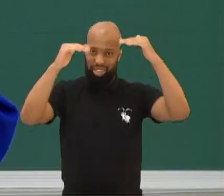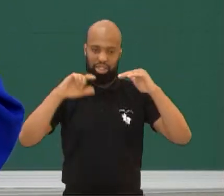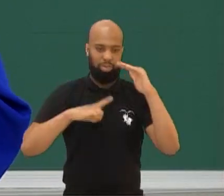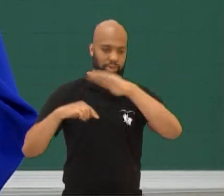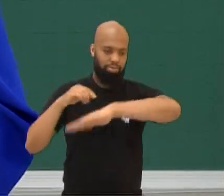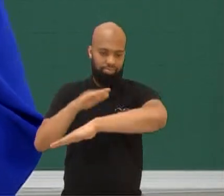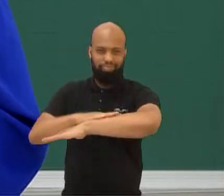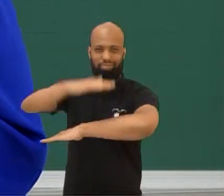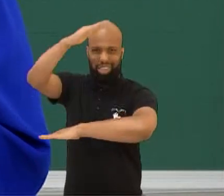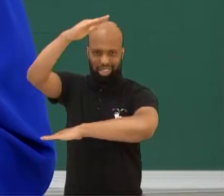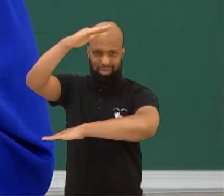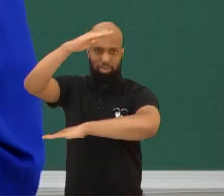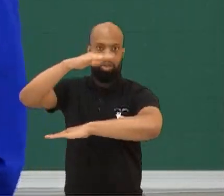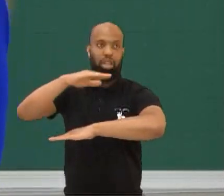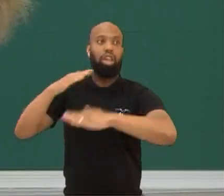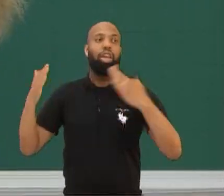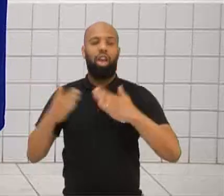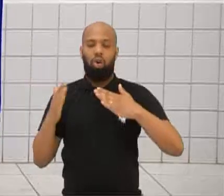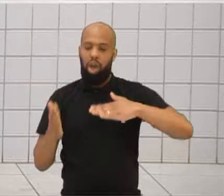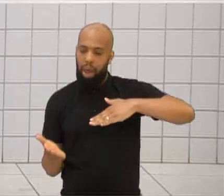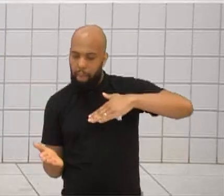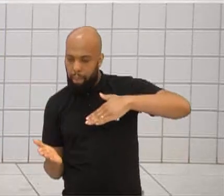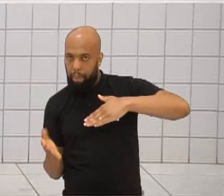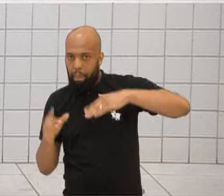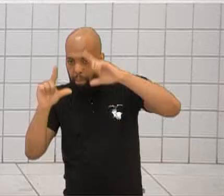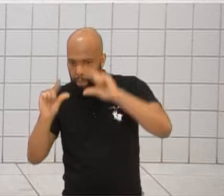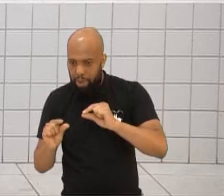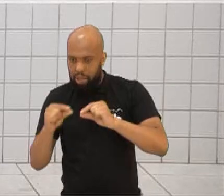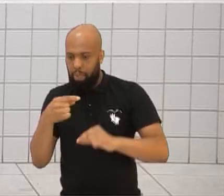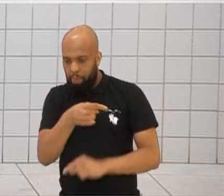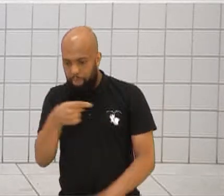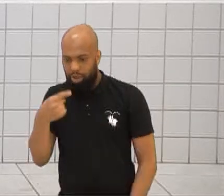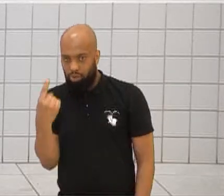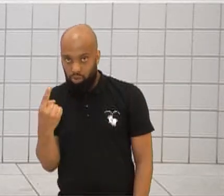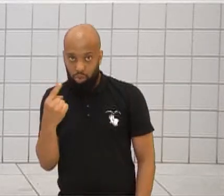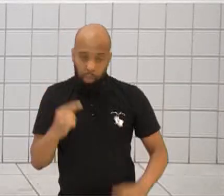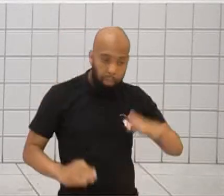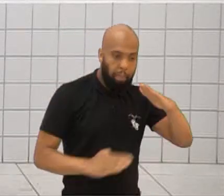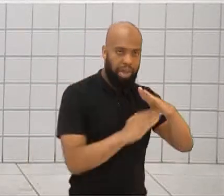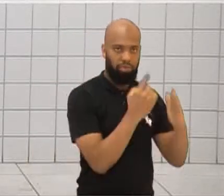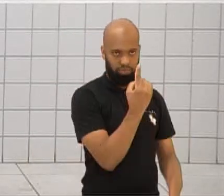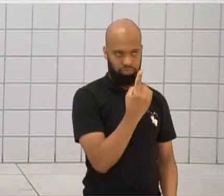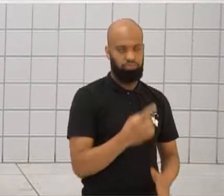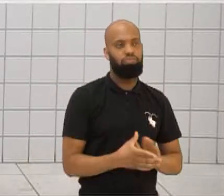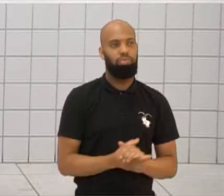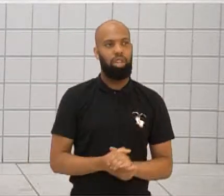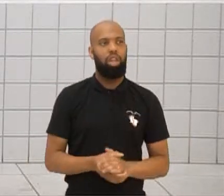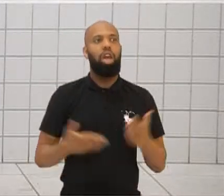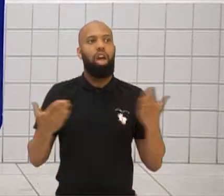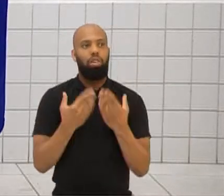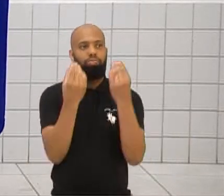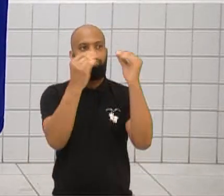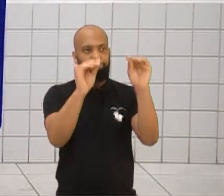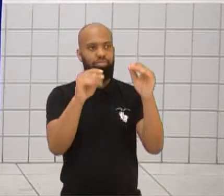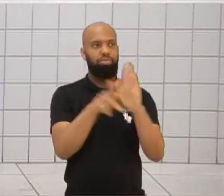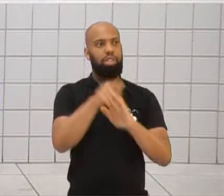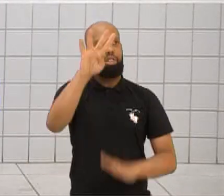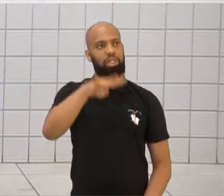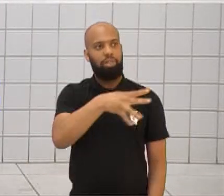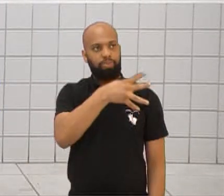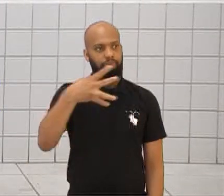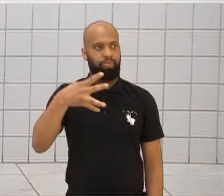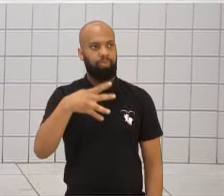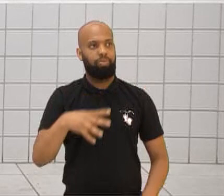nós temos. E o valor mínimo é menos 1. Preenchendo a tabela, nós temos esses valores. E visto aqui, né? Ó, π